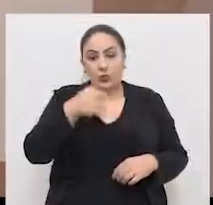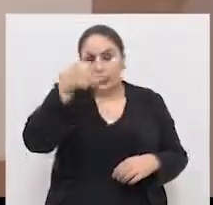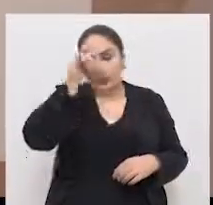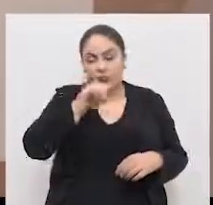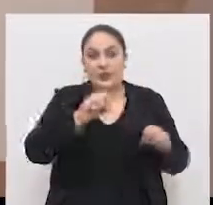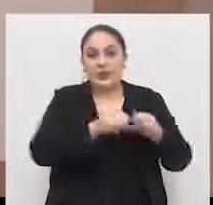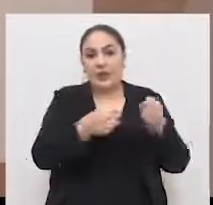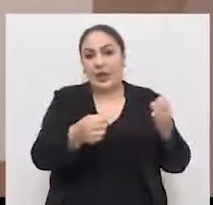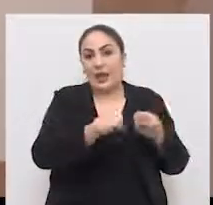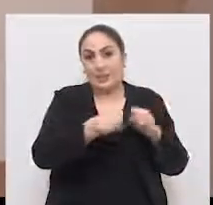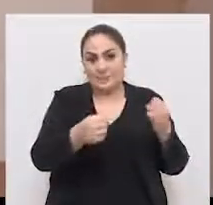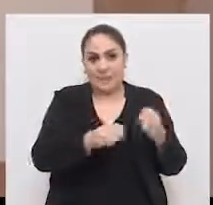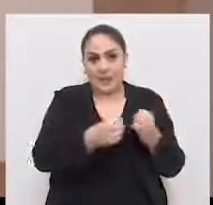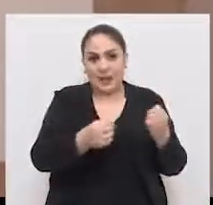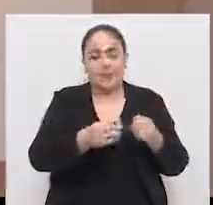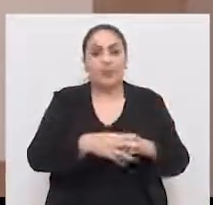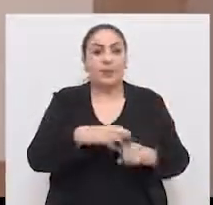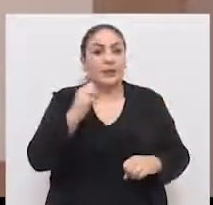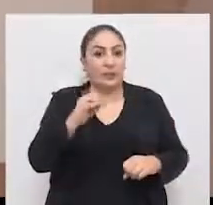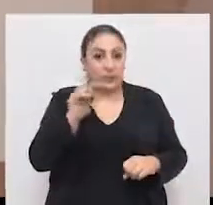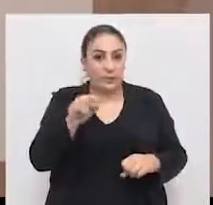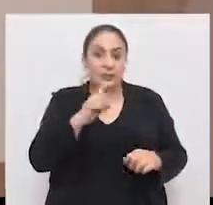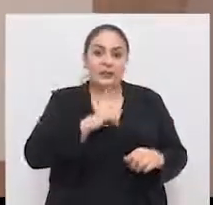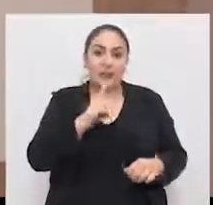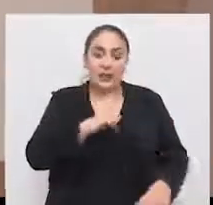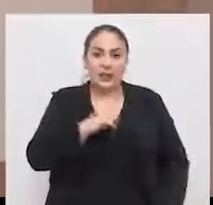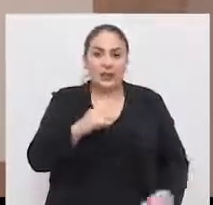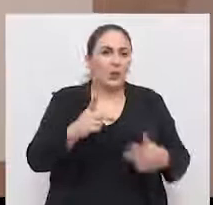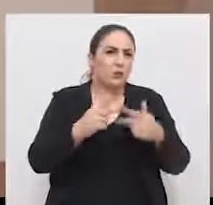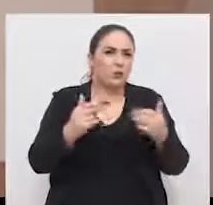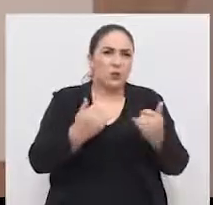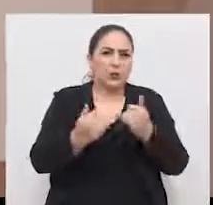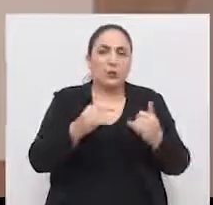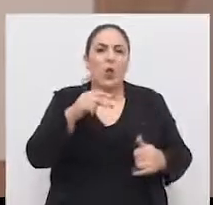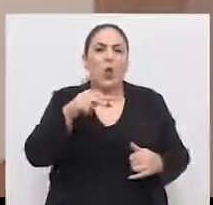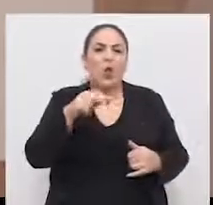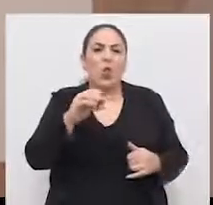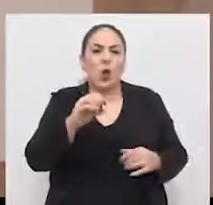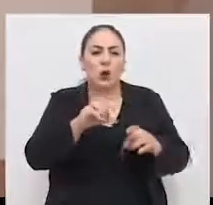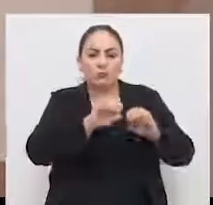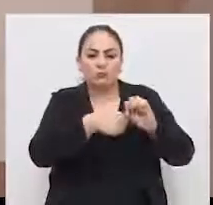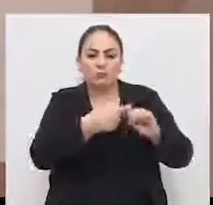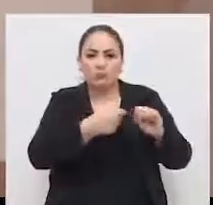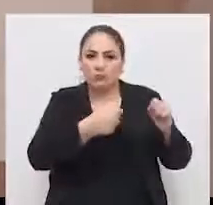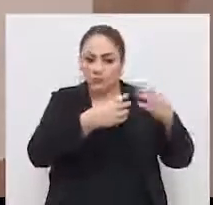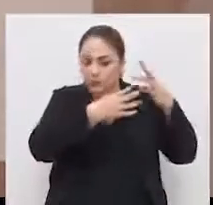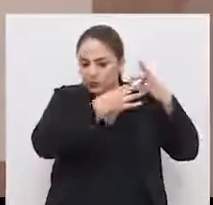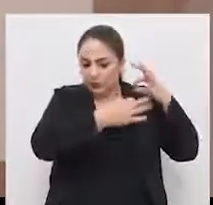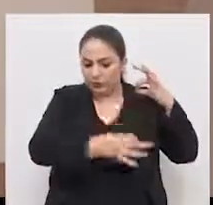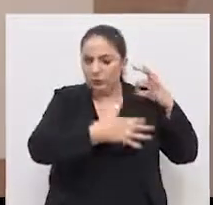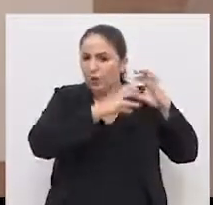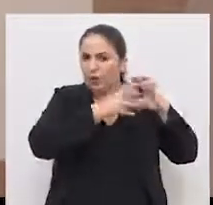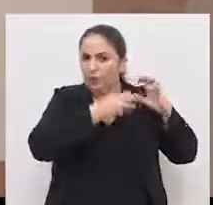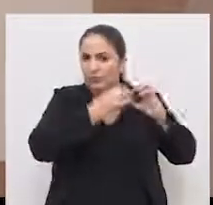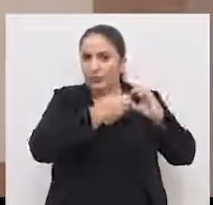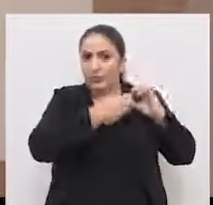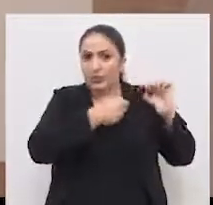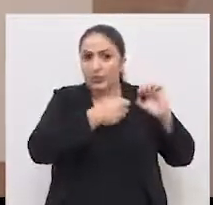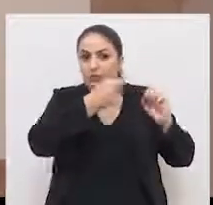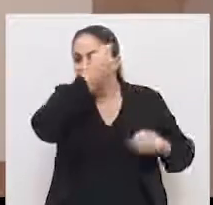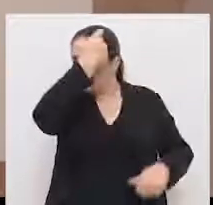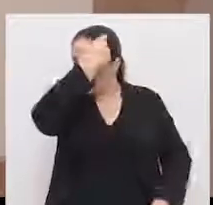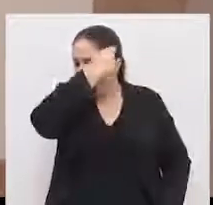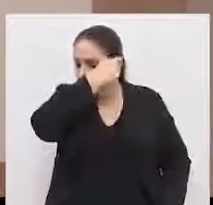você evita a quebra. Quando você tem um nó em toda a extensão do teu fio e você